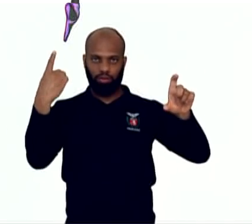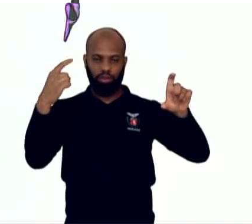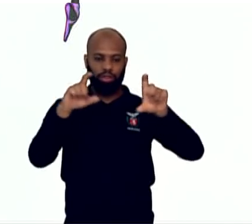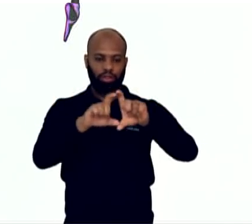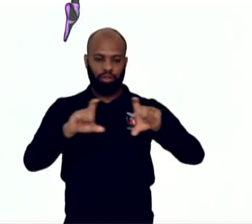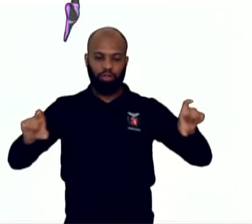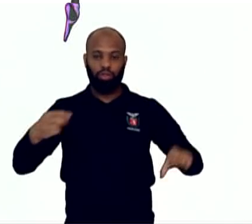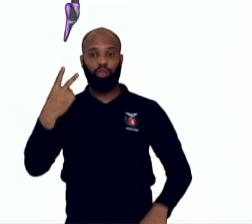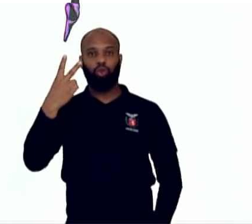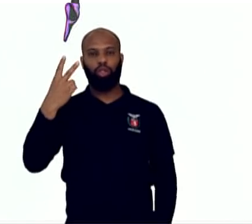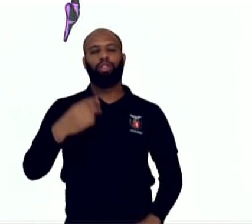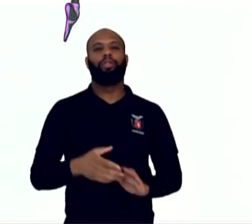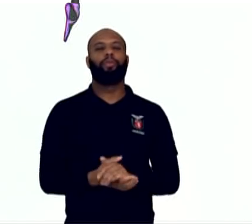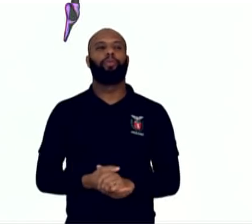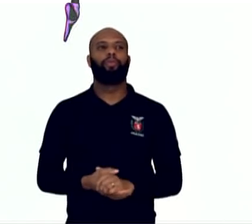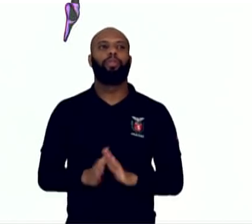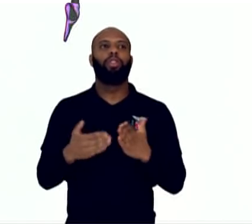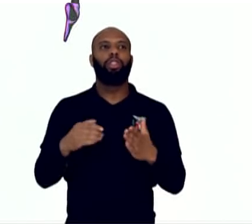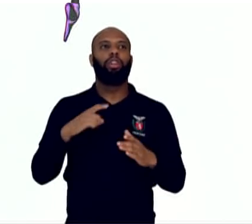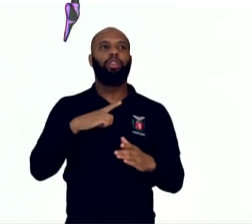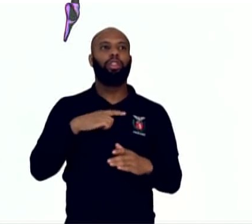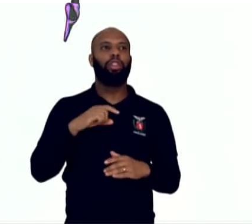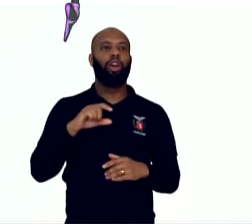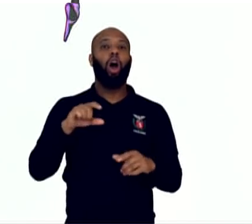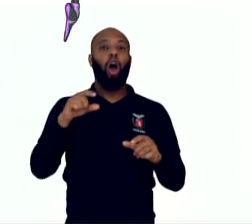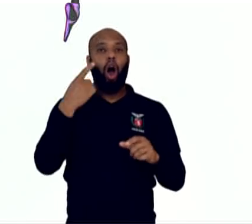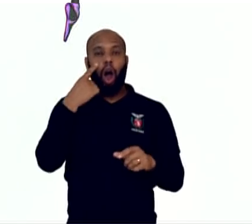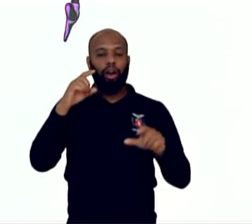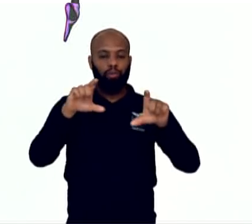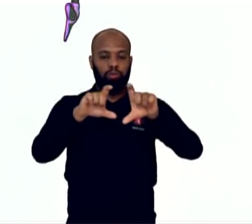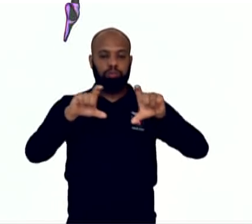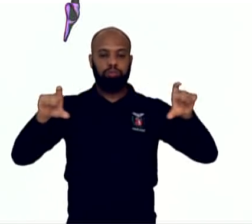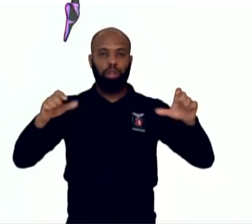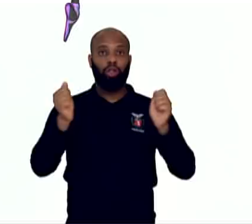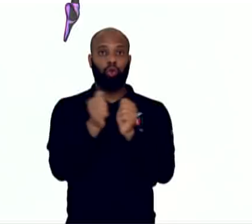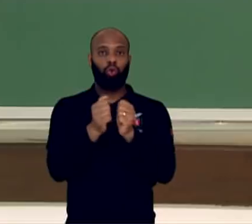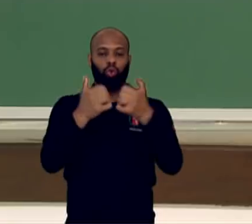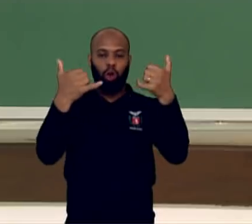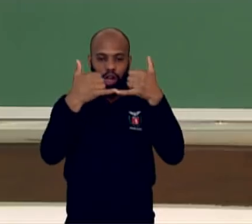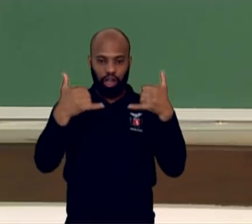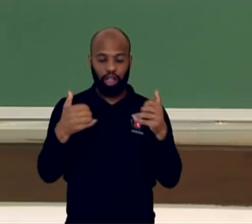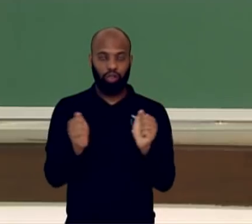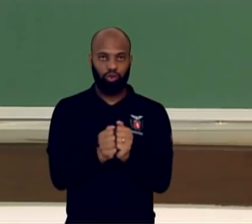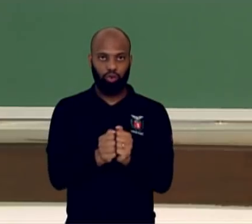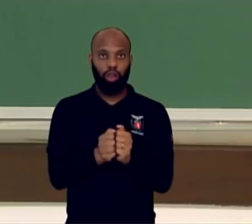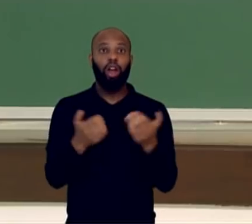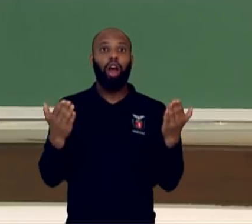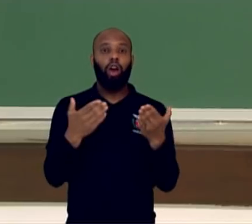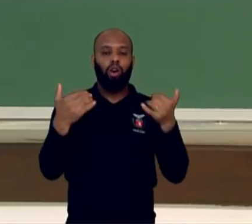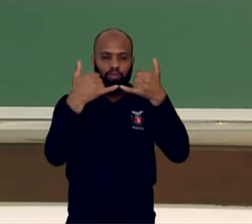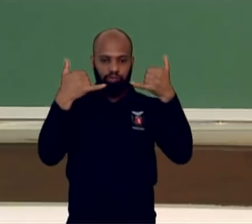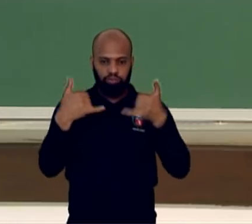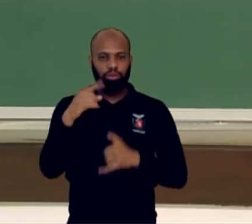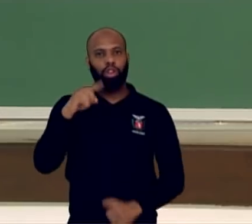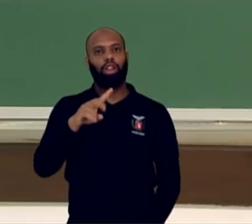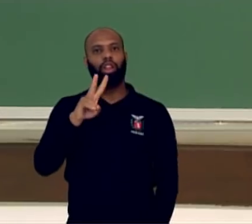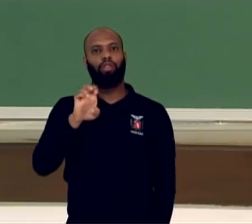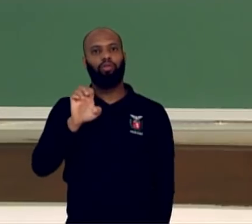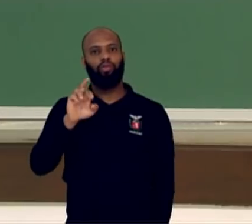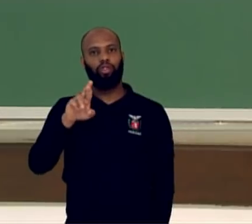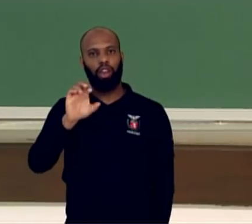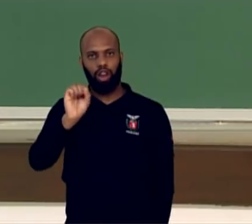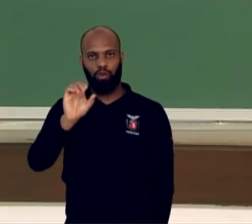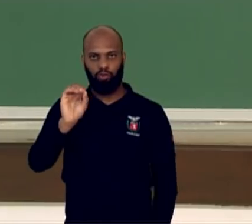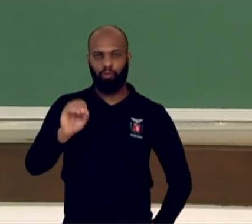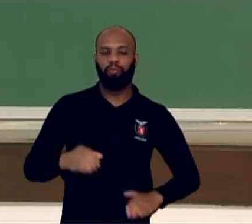estrofes. Ok? Então, estrofe é esse conjunto de versos. E o verso é a cada linha do poema.